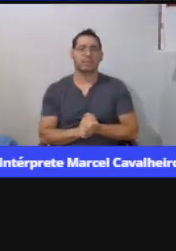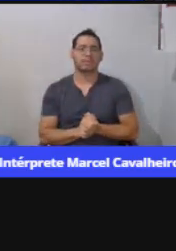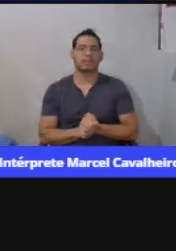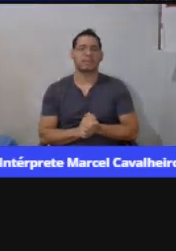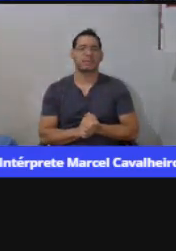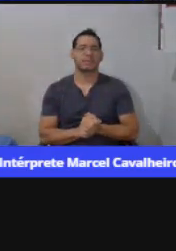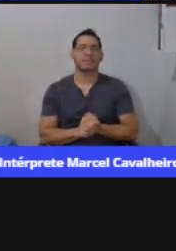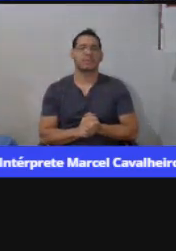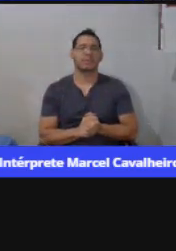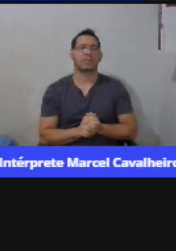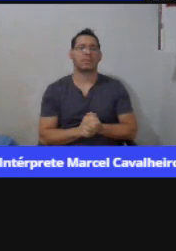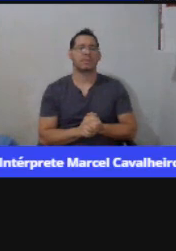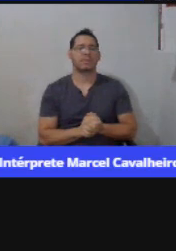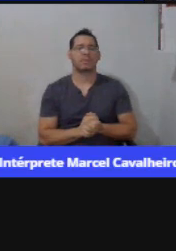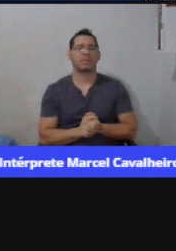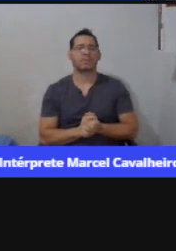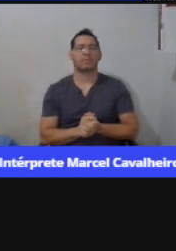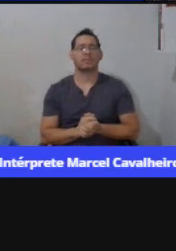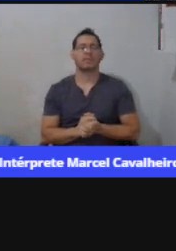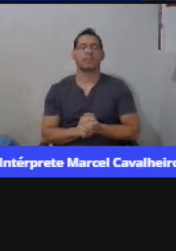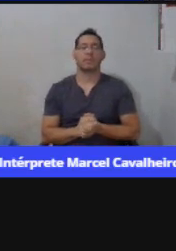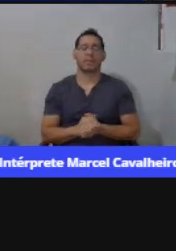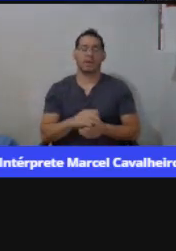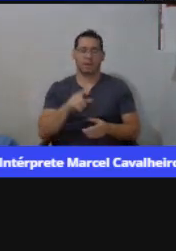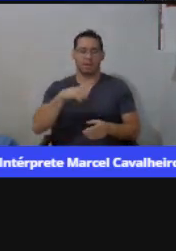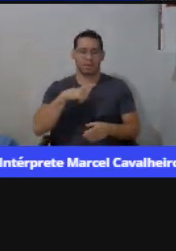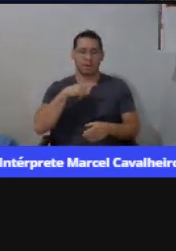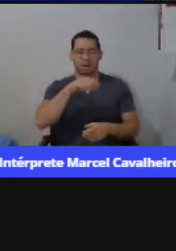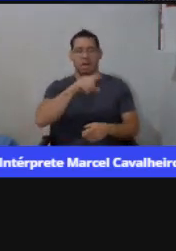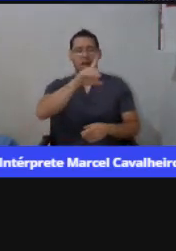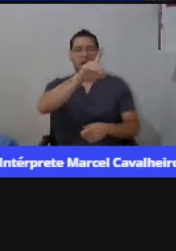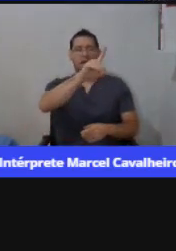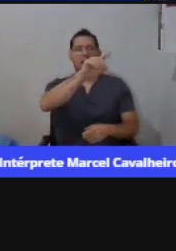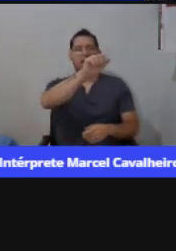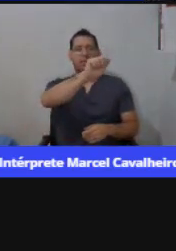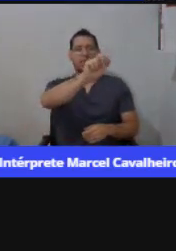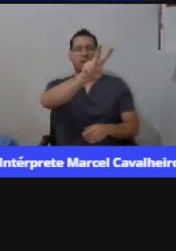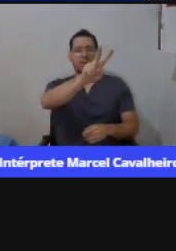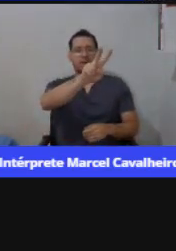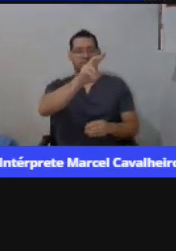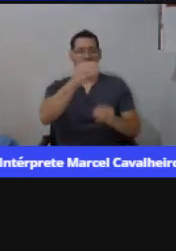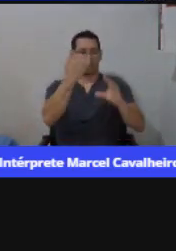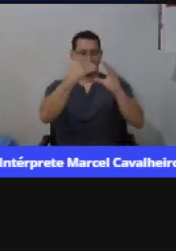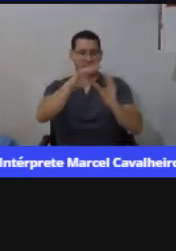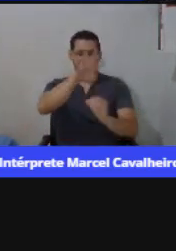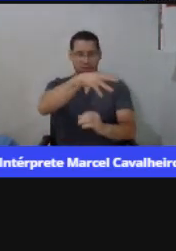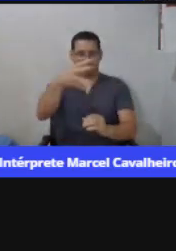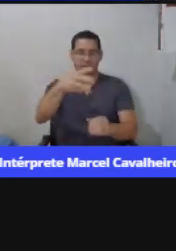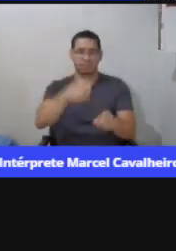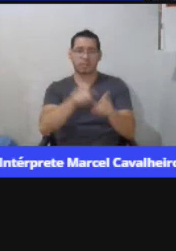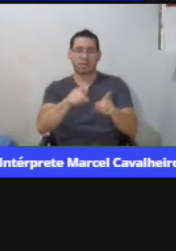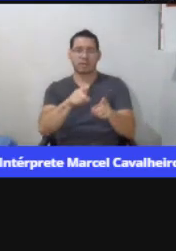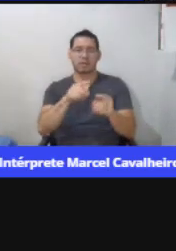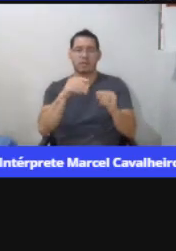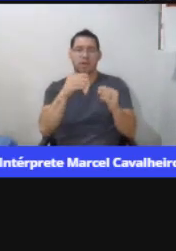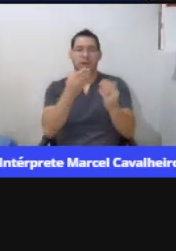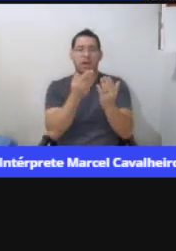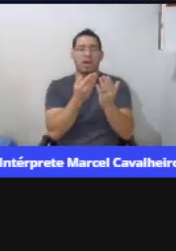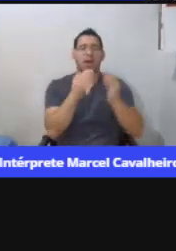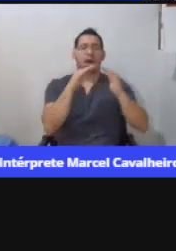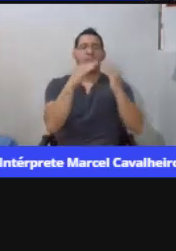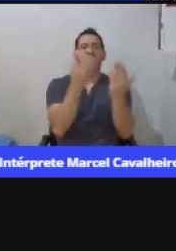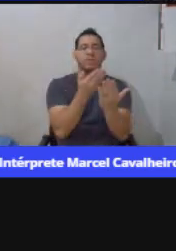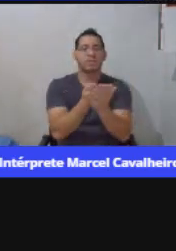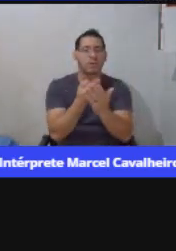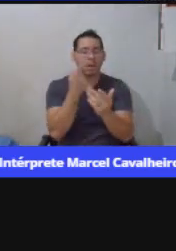vai intermediar essa situação, ela vai estar mandando uma planilha, porém, a escola é que vai ver a necessidade de utilizar essa planilha da